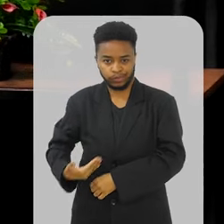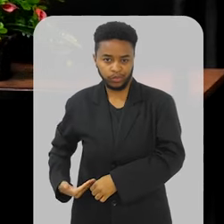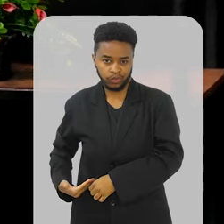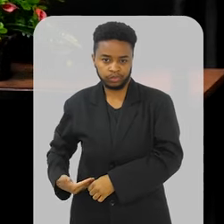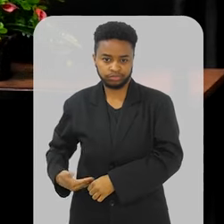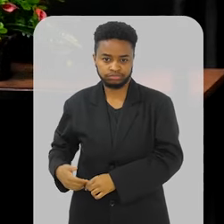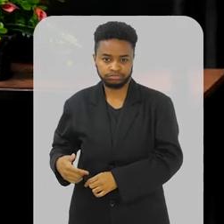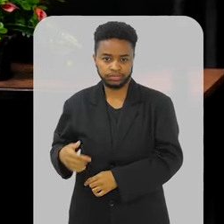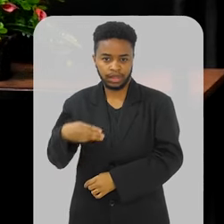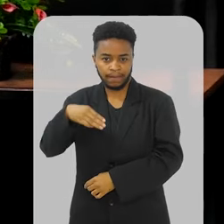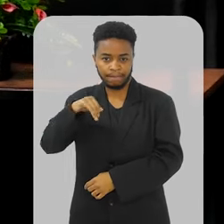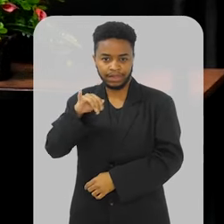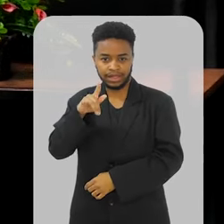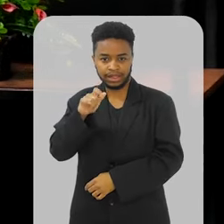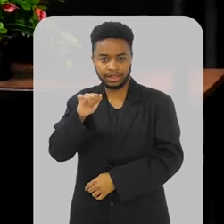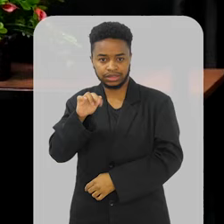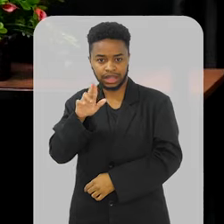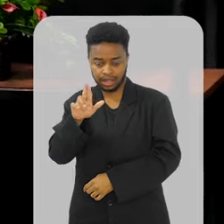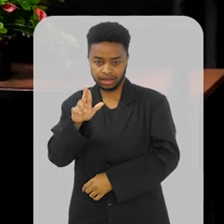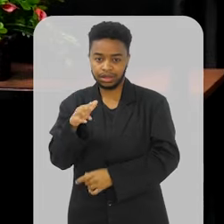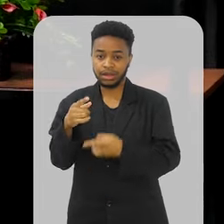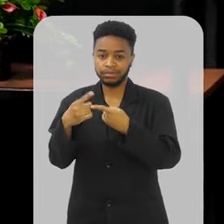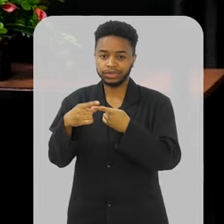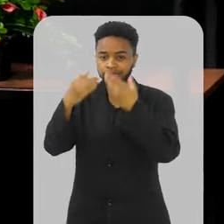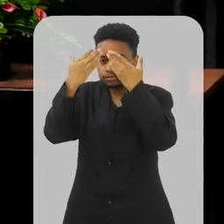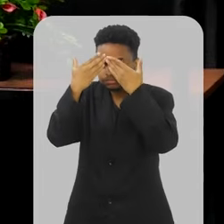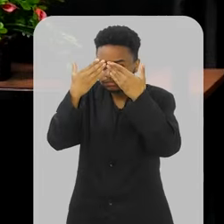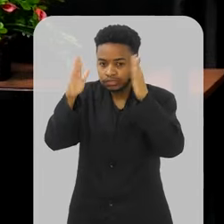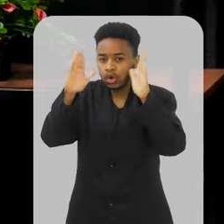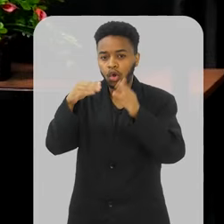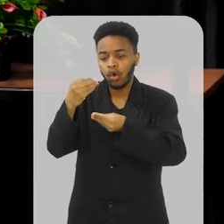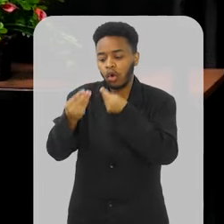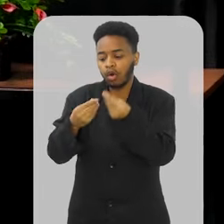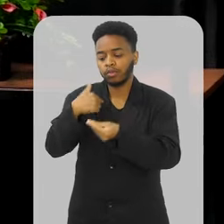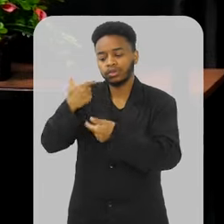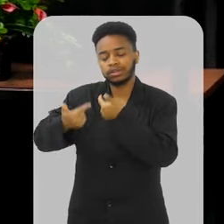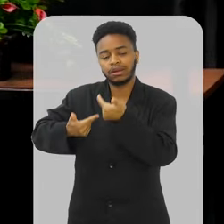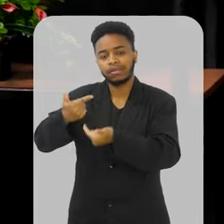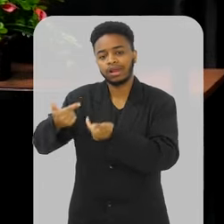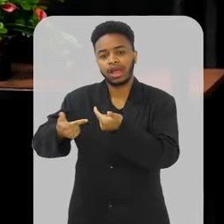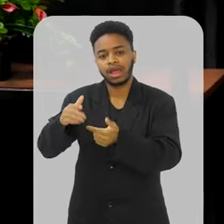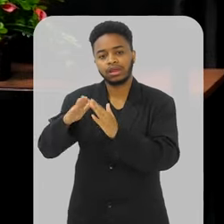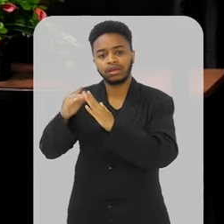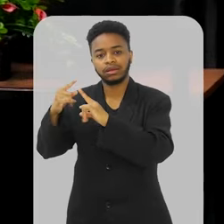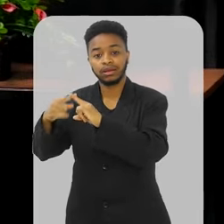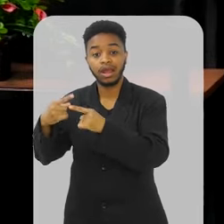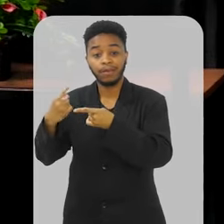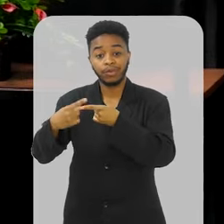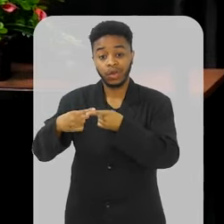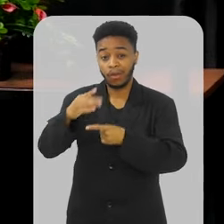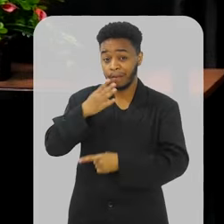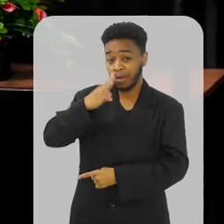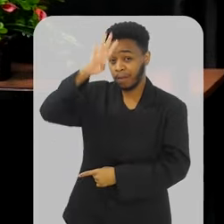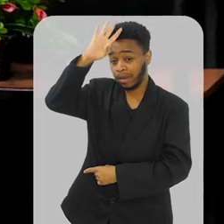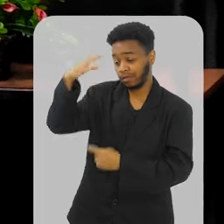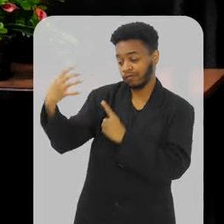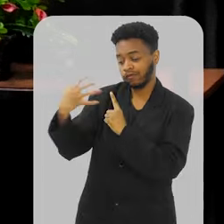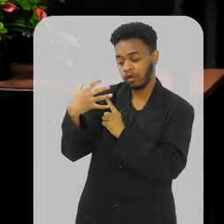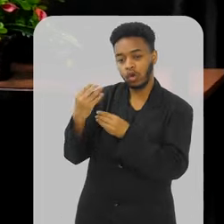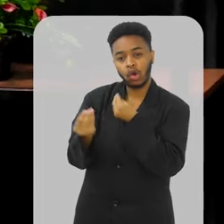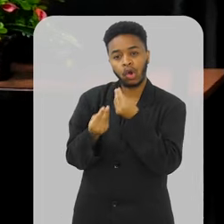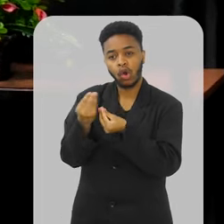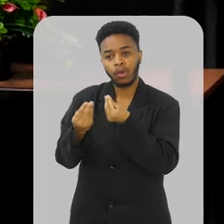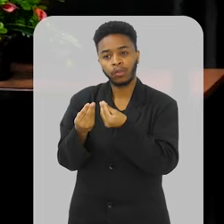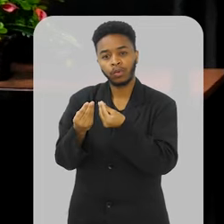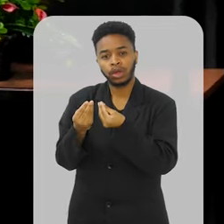como militar que abriu meus horizontes no meu sacerdócio o corpo de bombeiros tem uma influência muito grande no meu jeito de ser